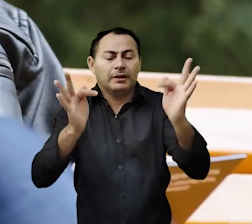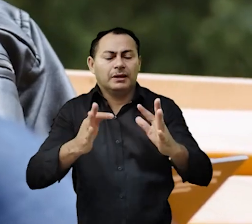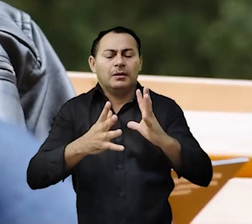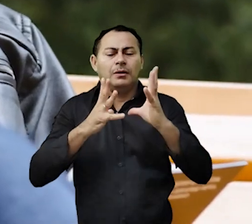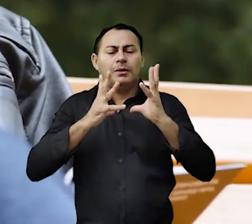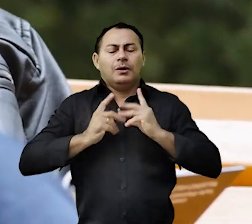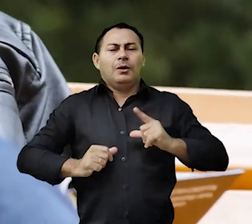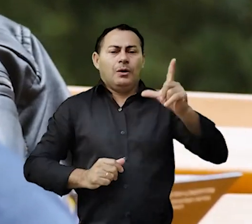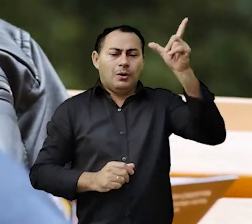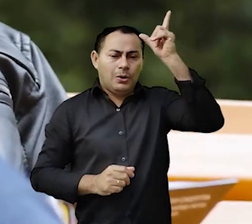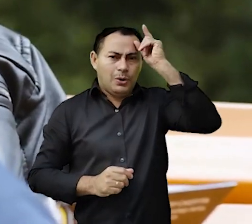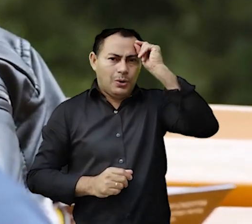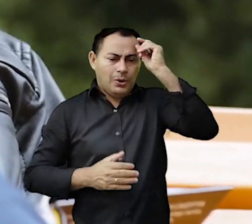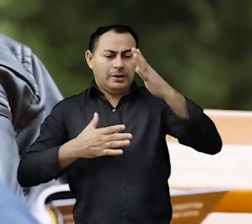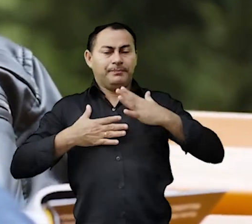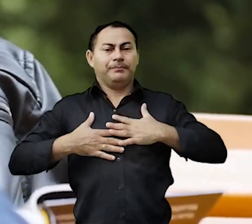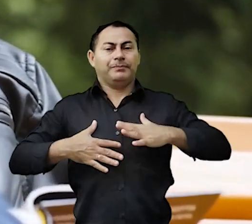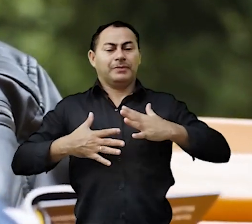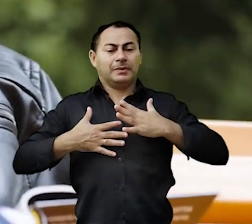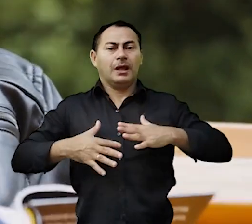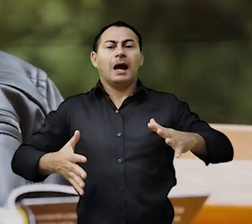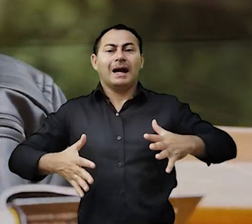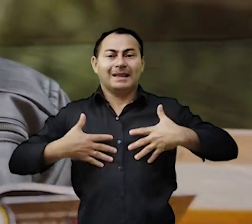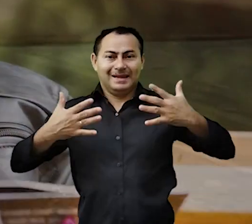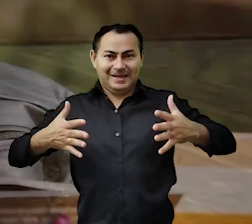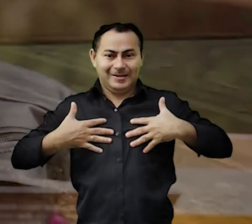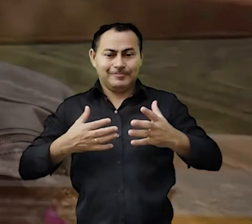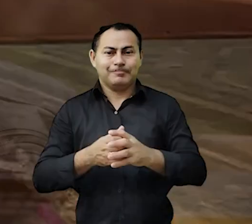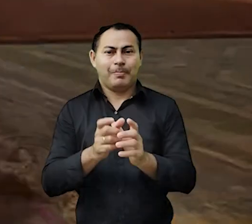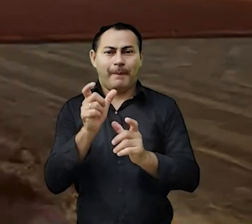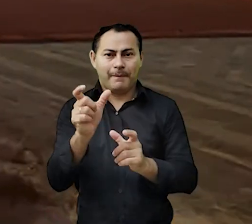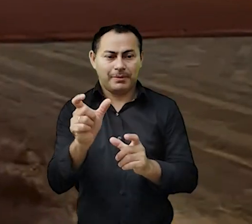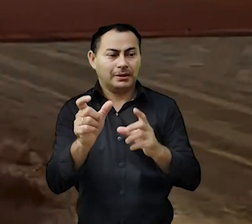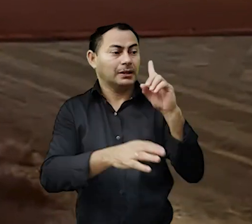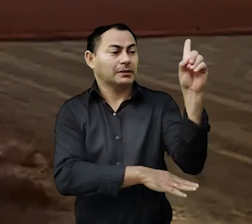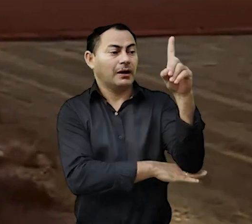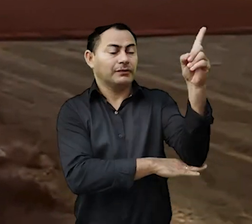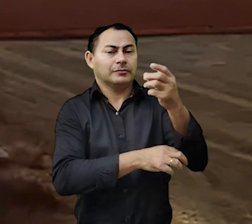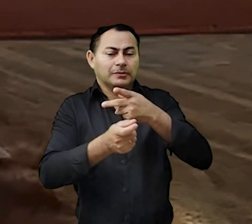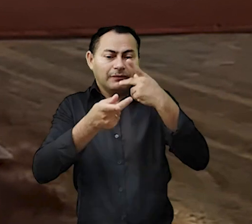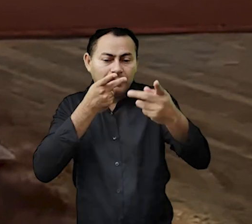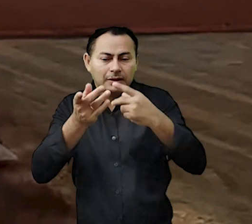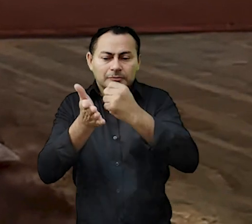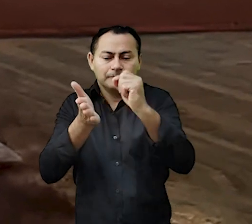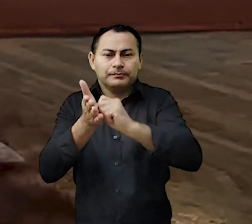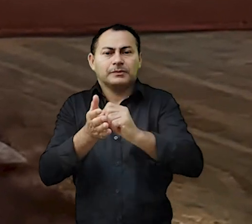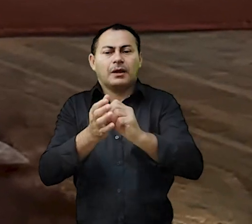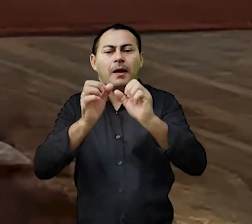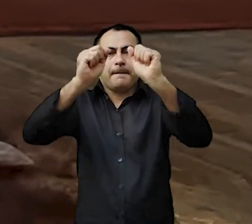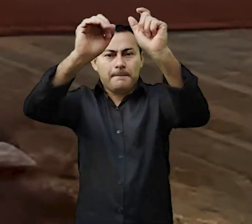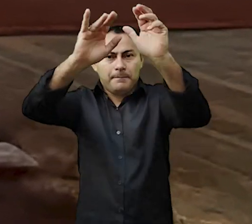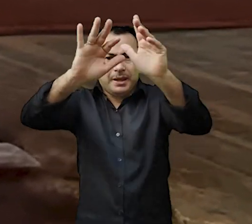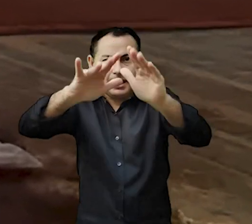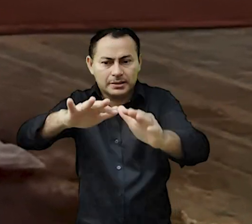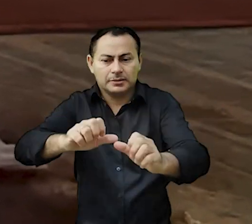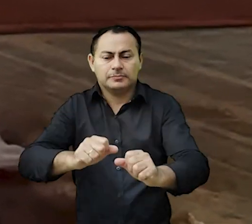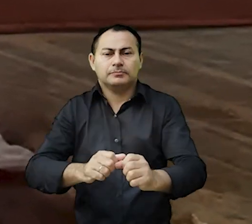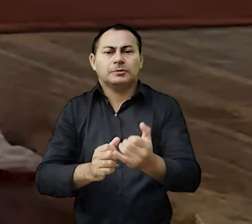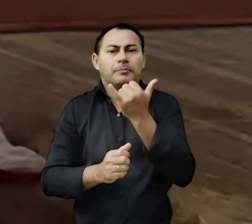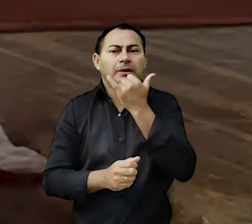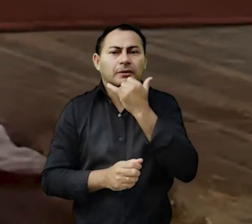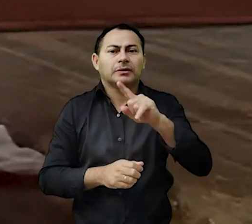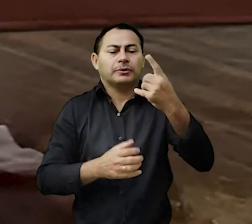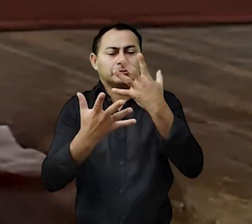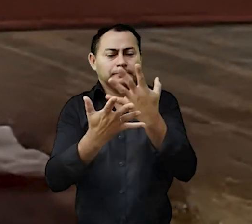Que alívio, que alegria. Com essas palavras, Davi descreve a bênção do perdão que se seguiu após